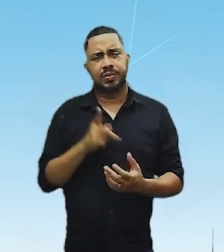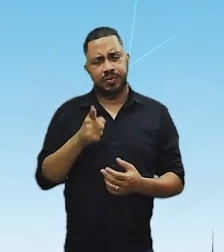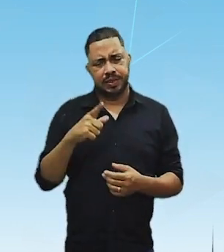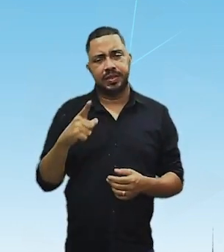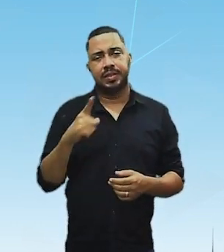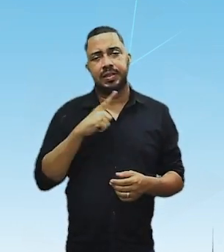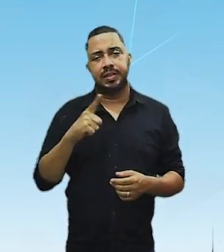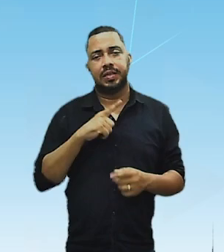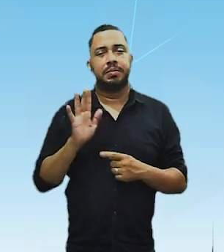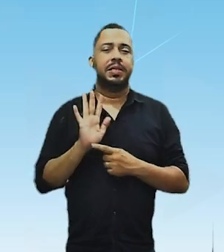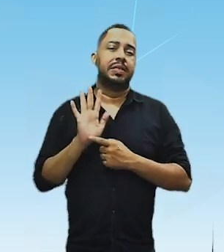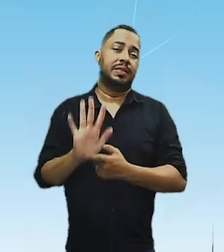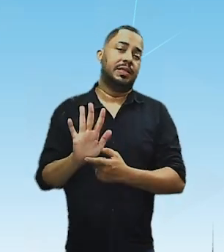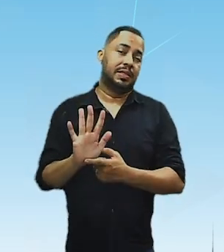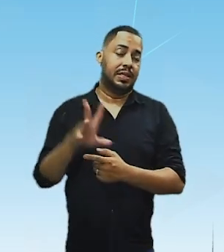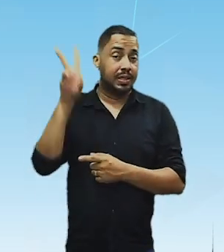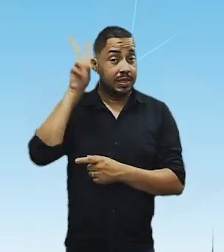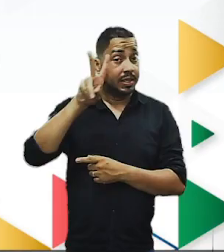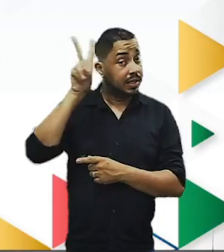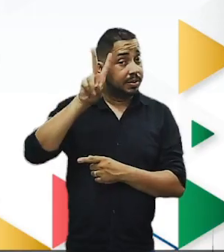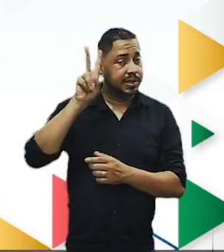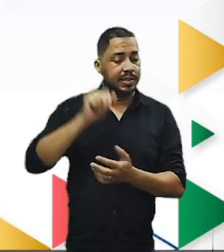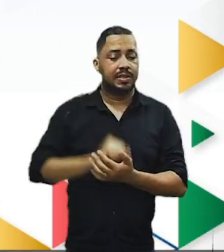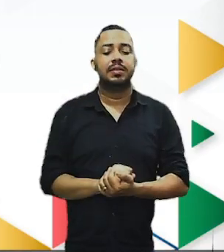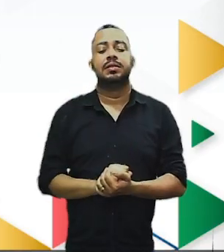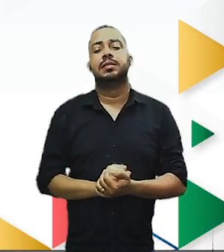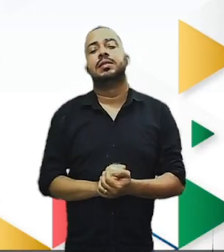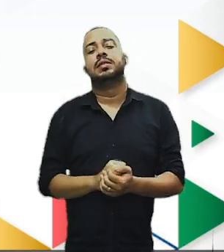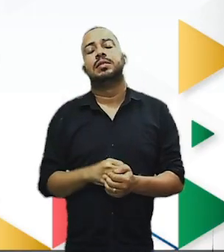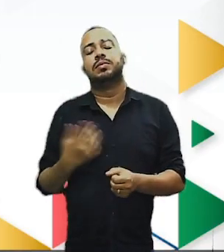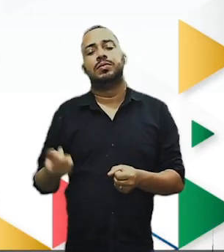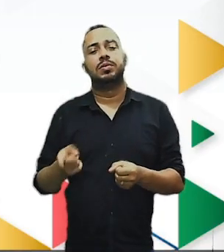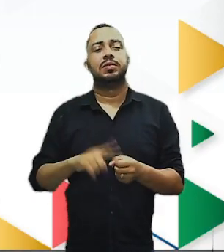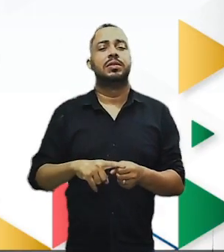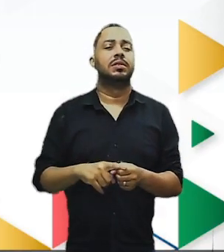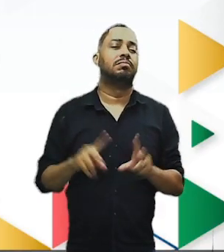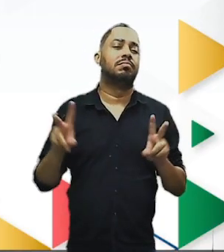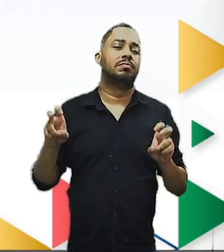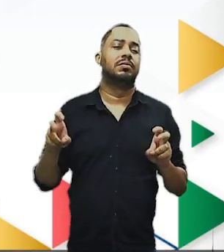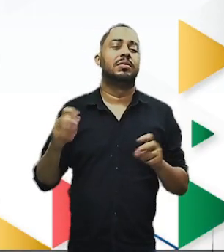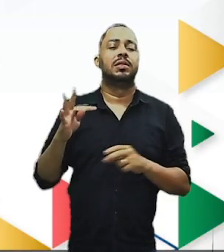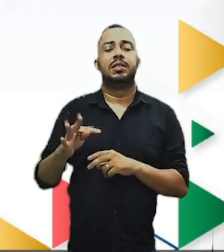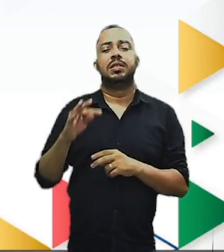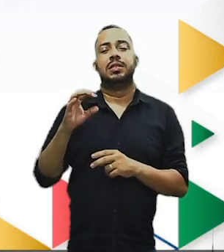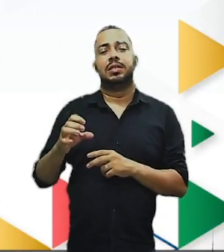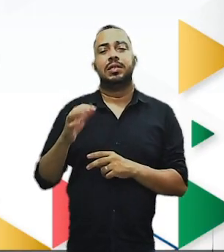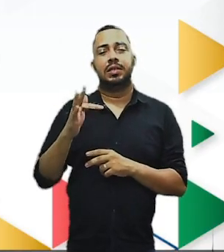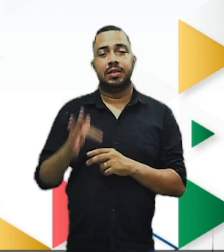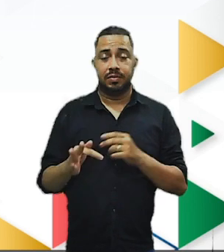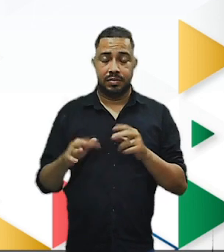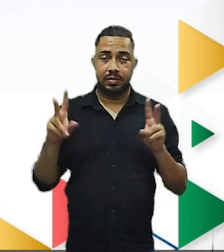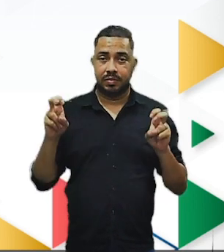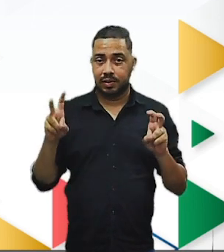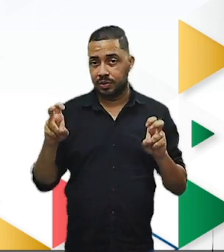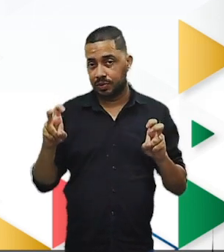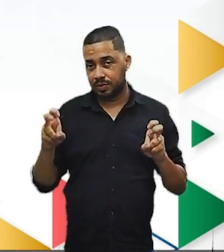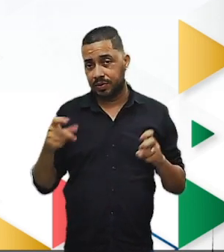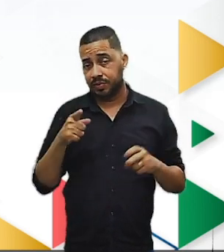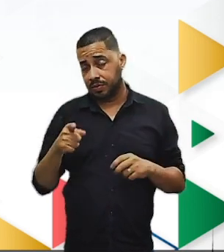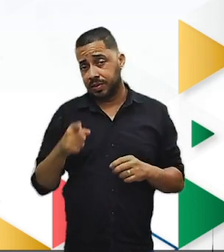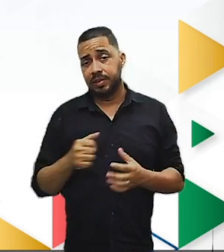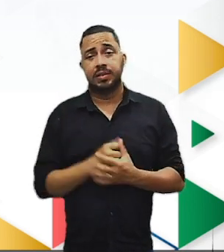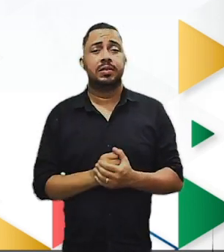está apresentando. Lembre-se mais uma vez, voltando à questão do seu TCF, o assunto em que